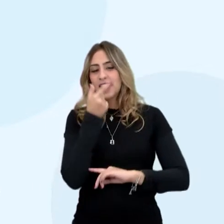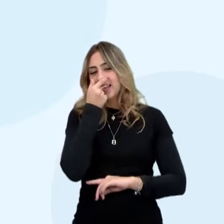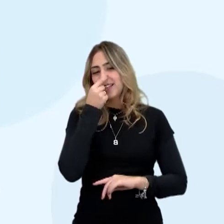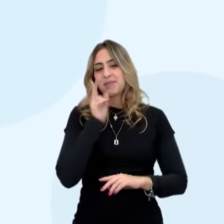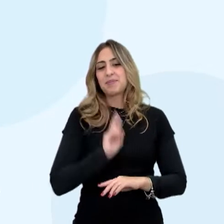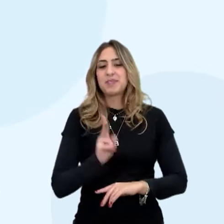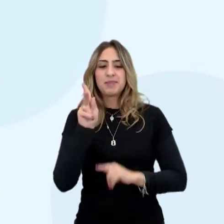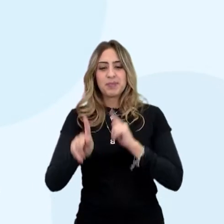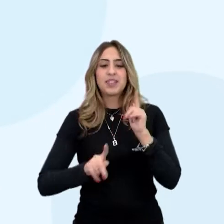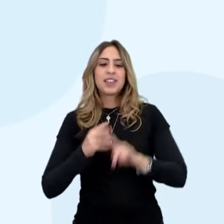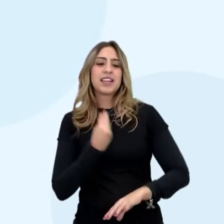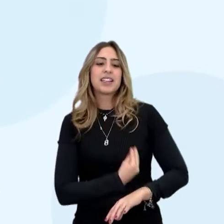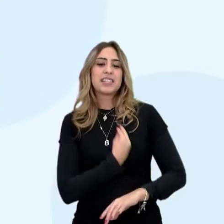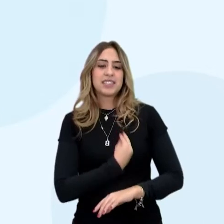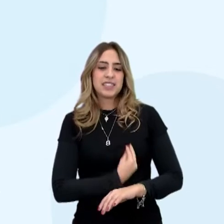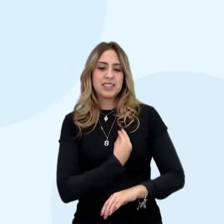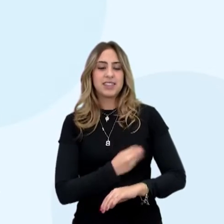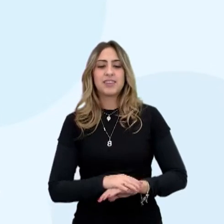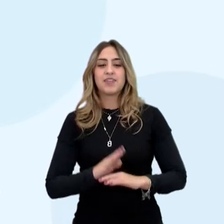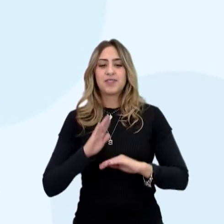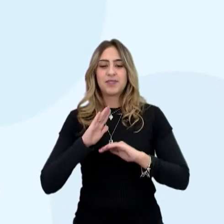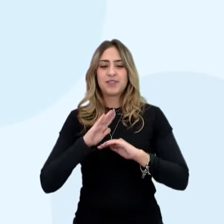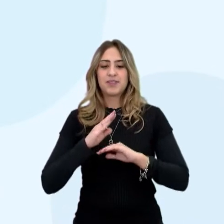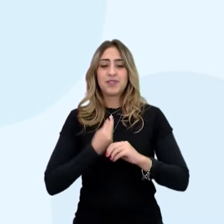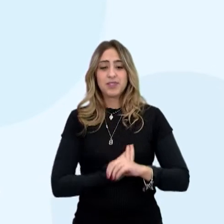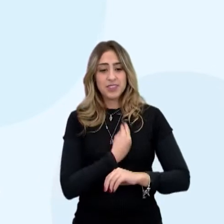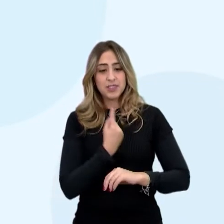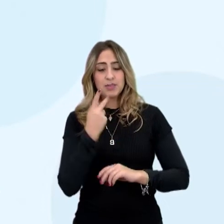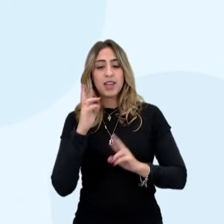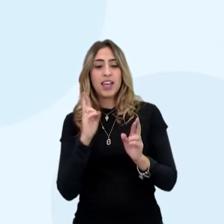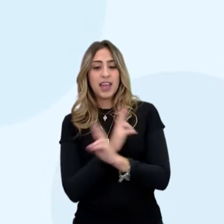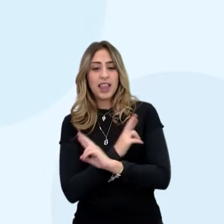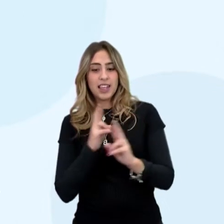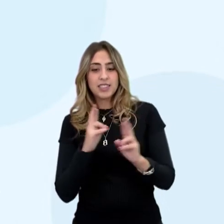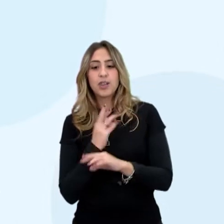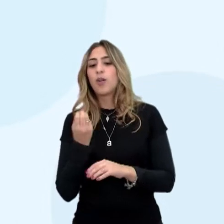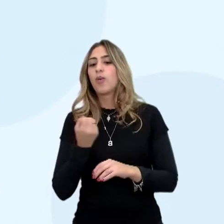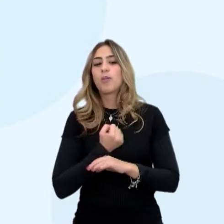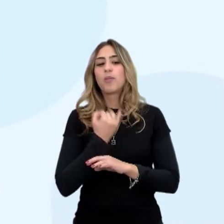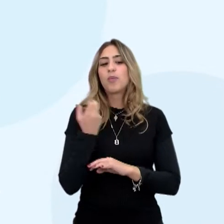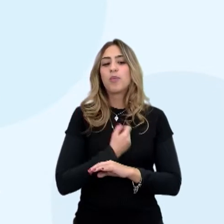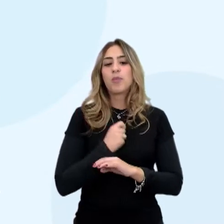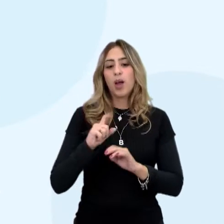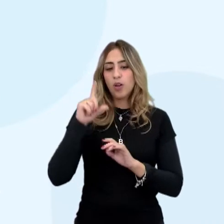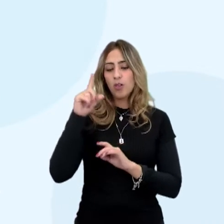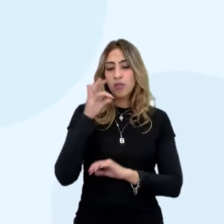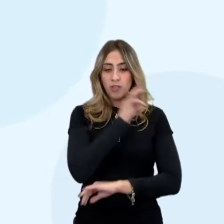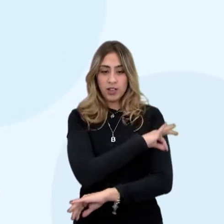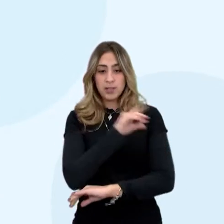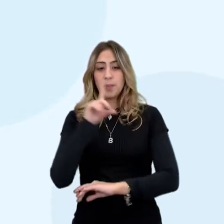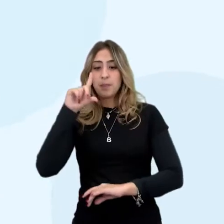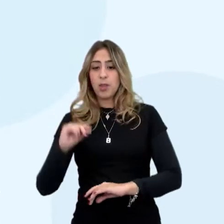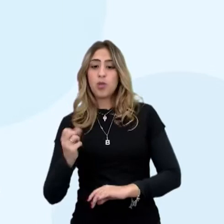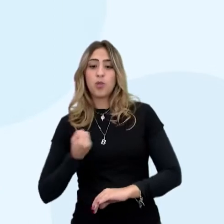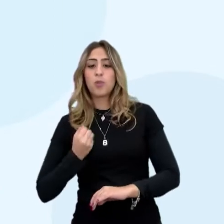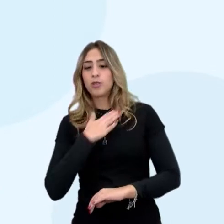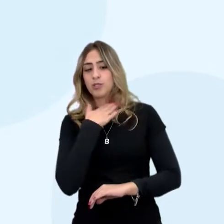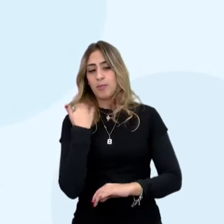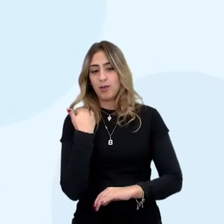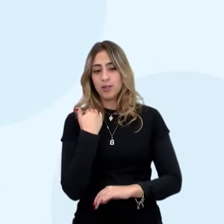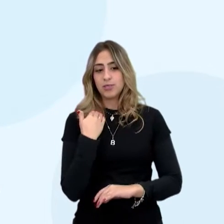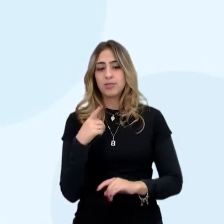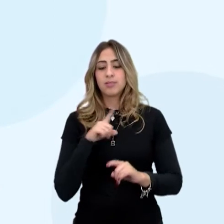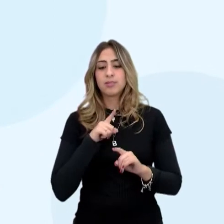mesma população. Ok? Existe uma relação de que quanto maior o número de vacinas, menor o número de